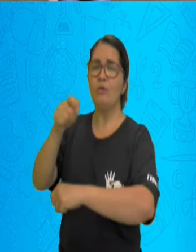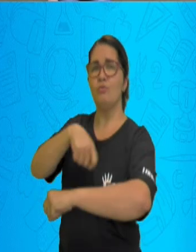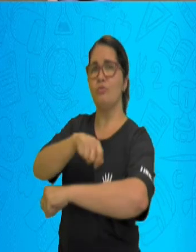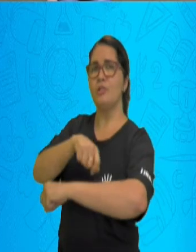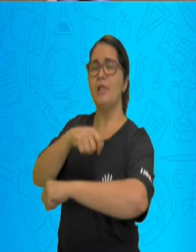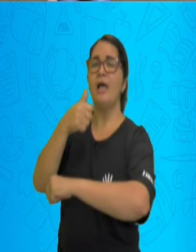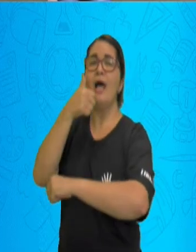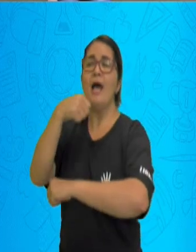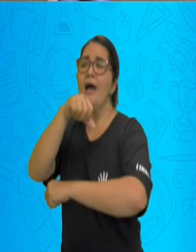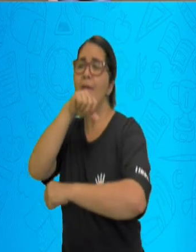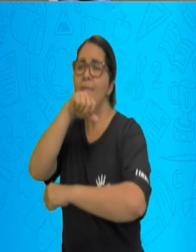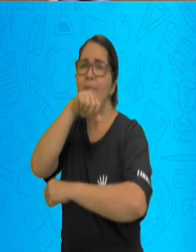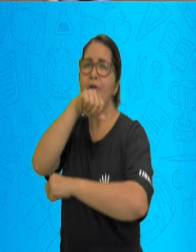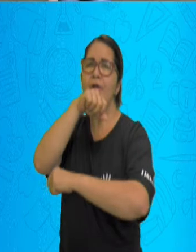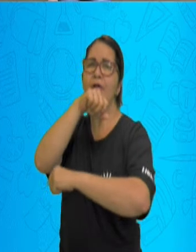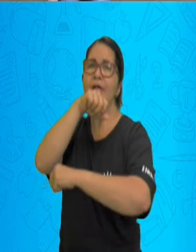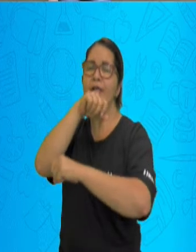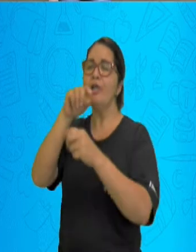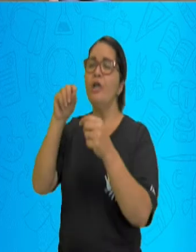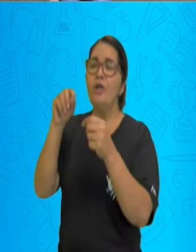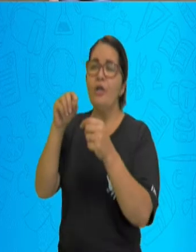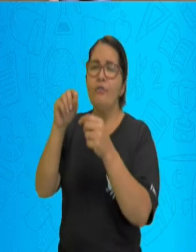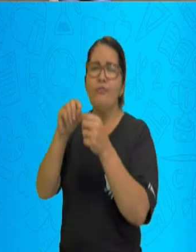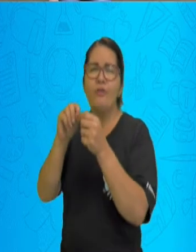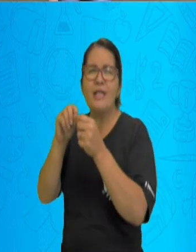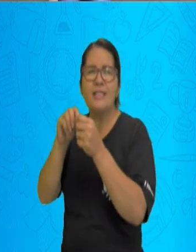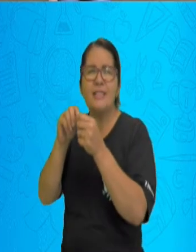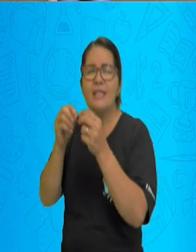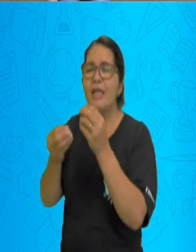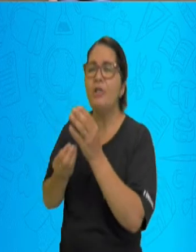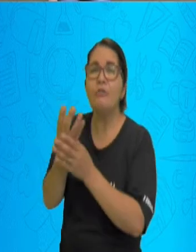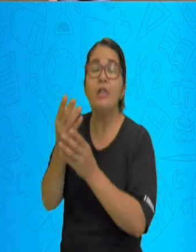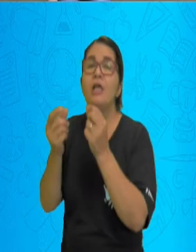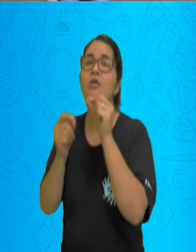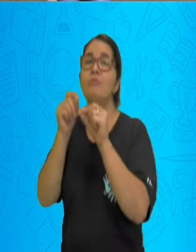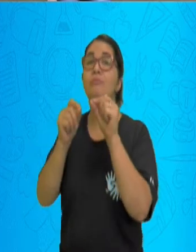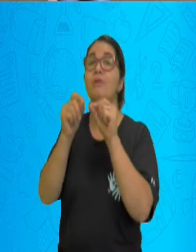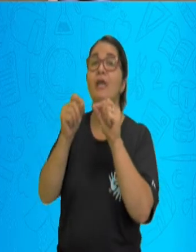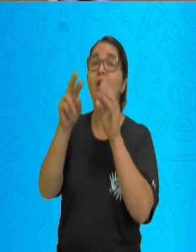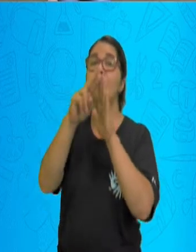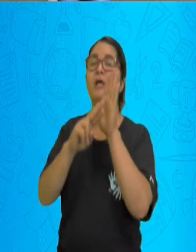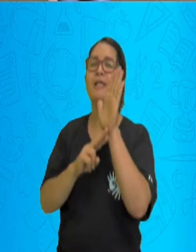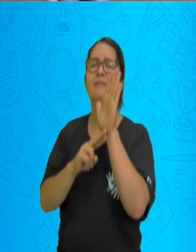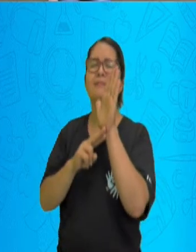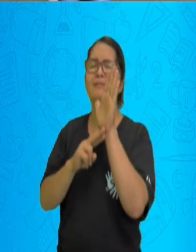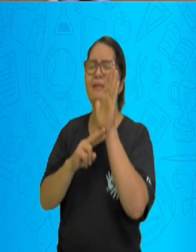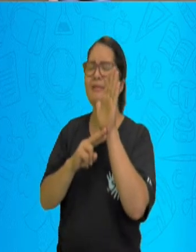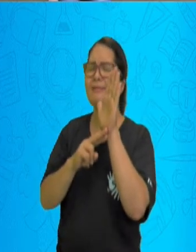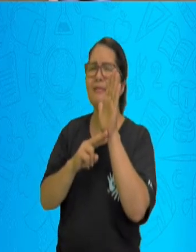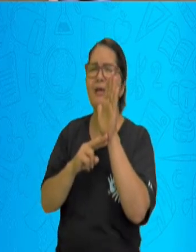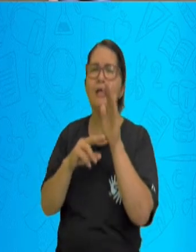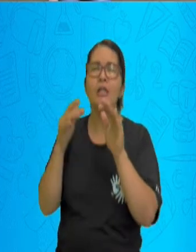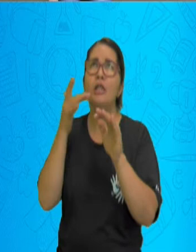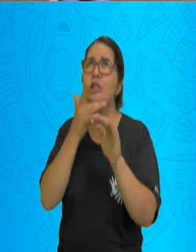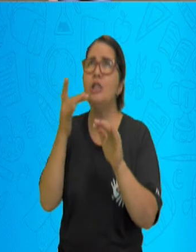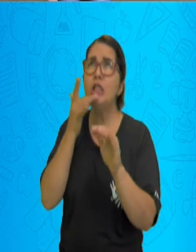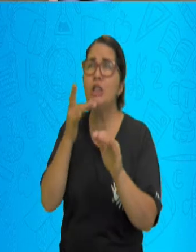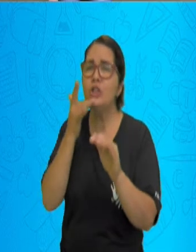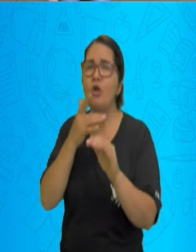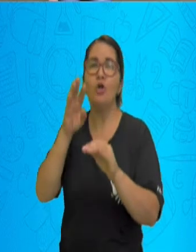cozinha, preparando uma das receitas de família, o famoso bolo de